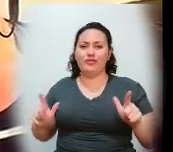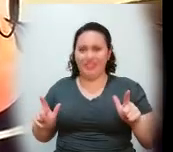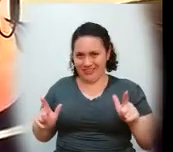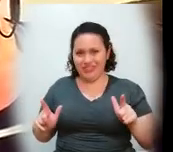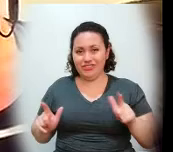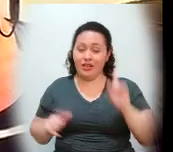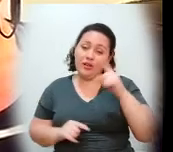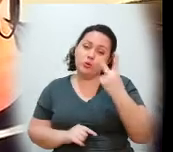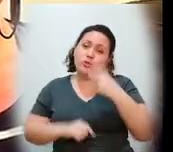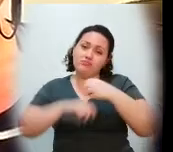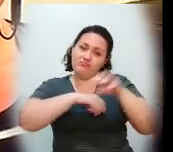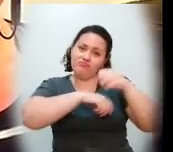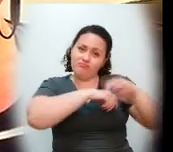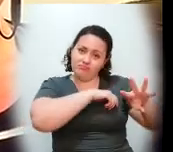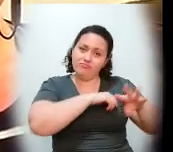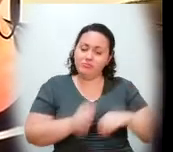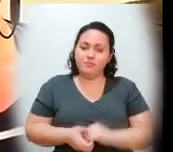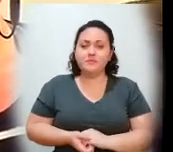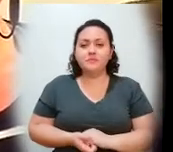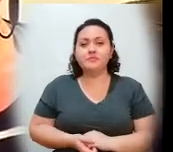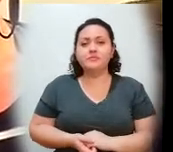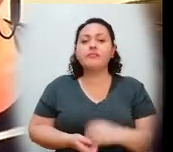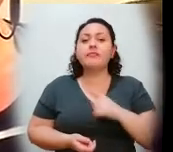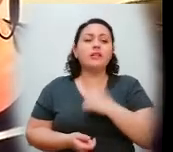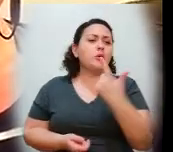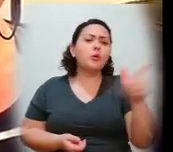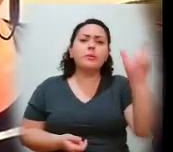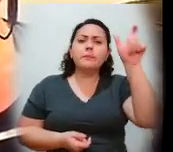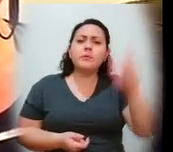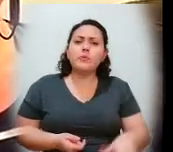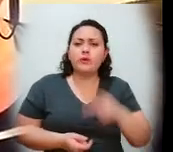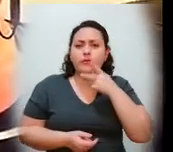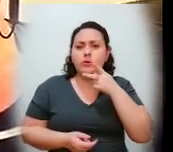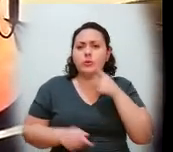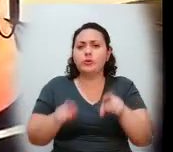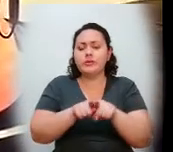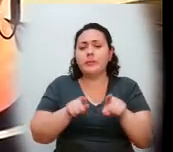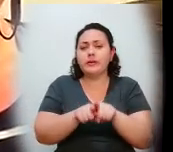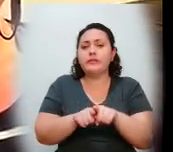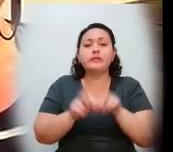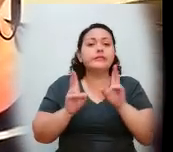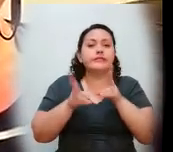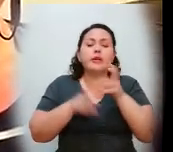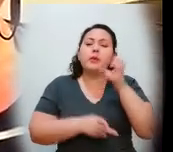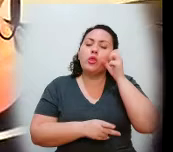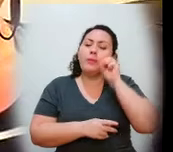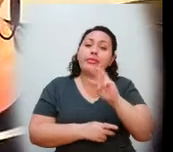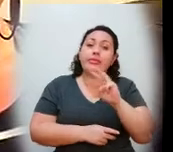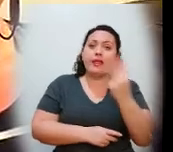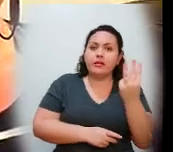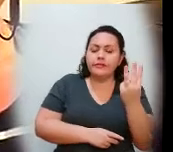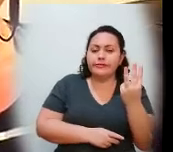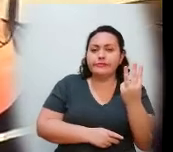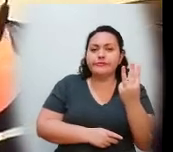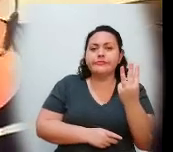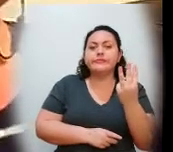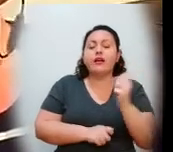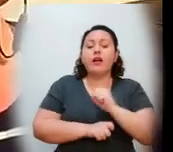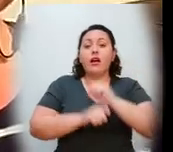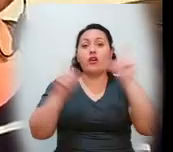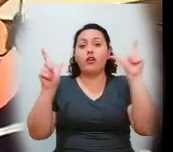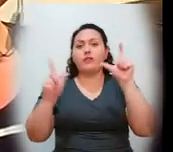duas sugestões. E aí também tinha uma outra pessoa que comentou que acabava indo dormir às 3 da manhã e acordava ao